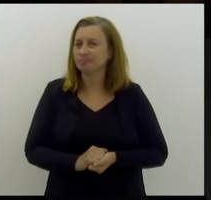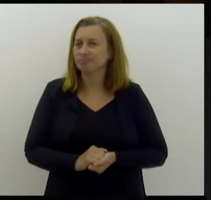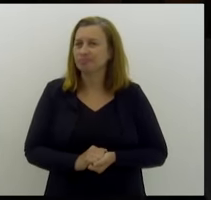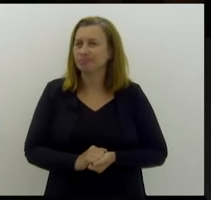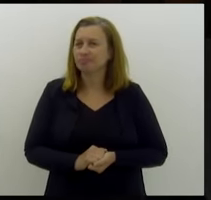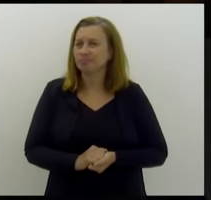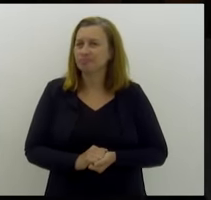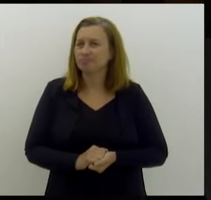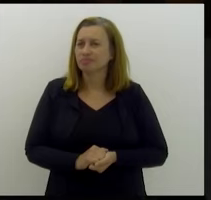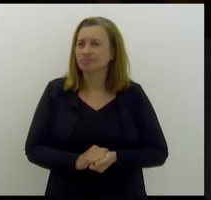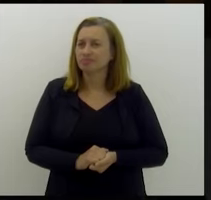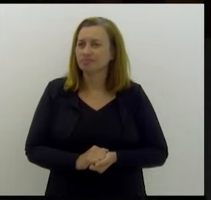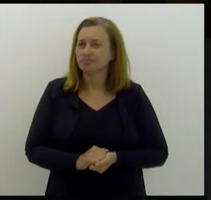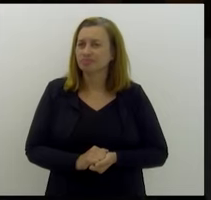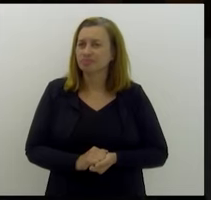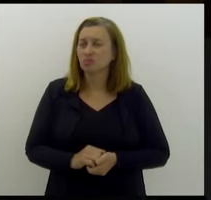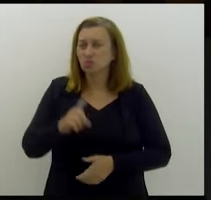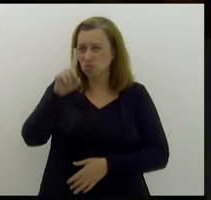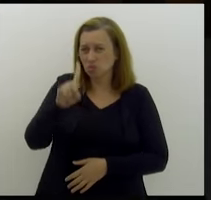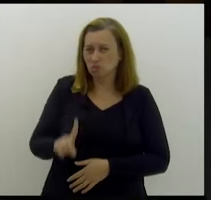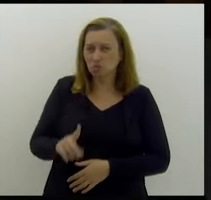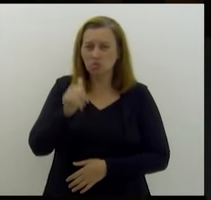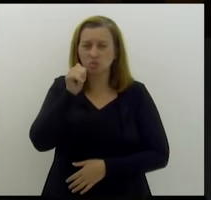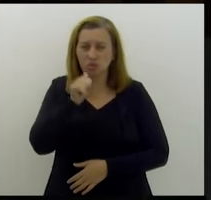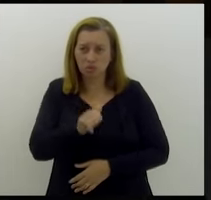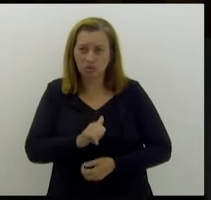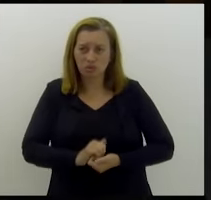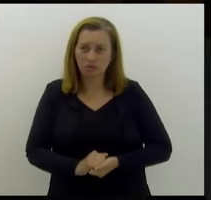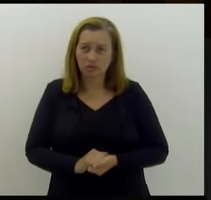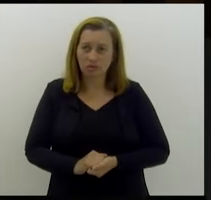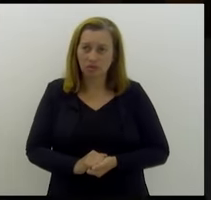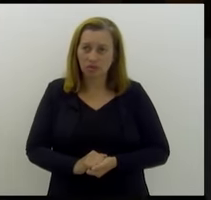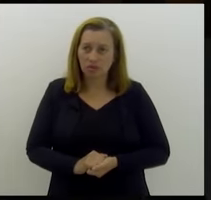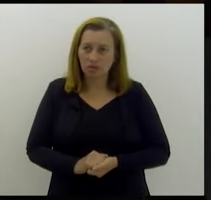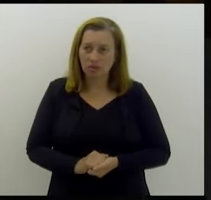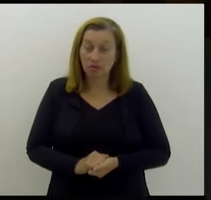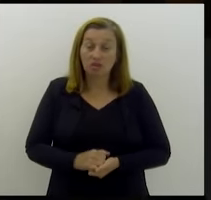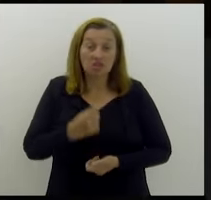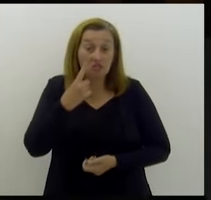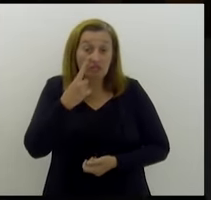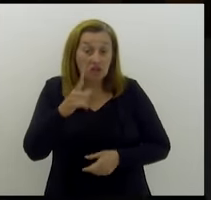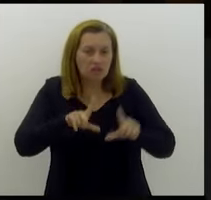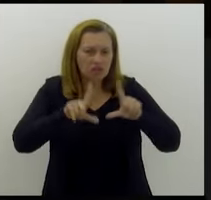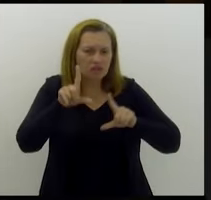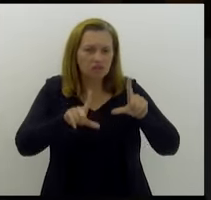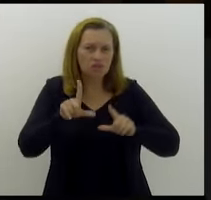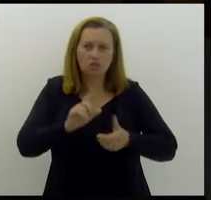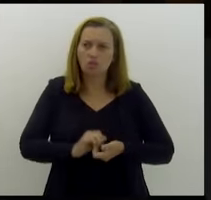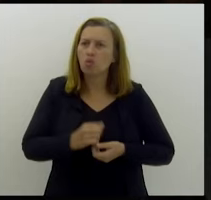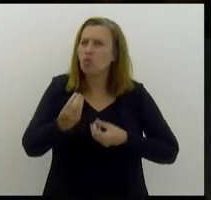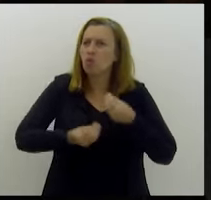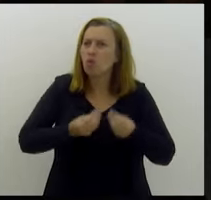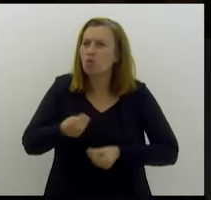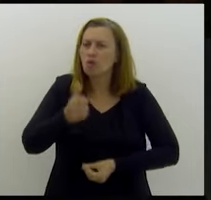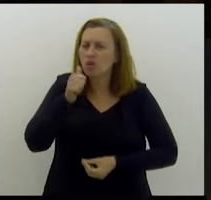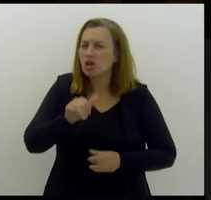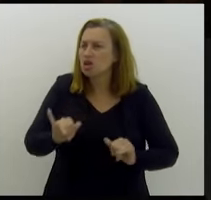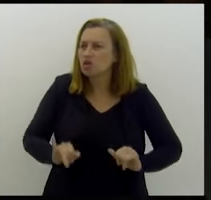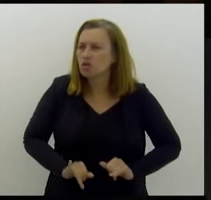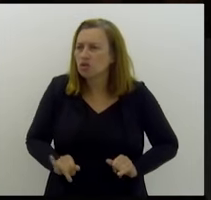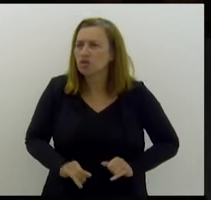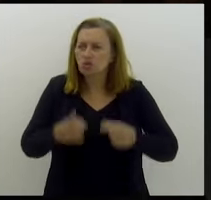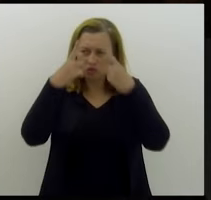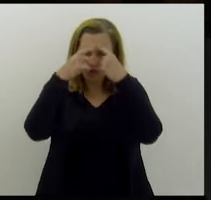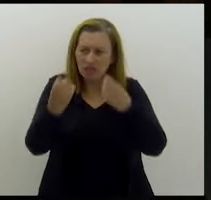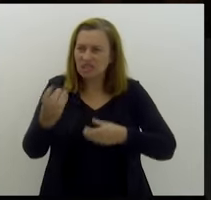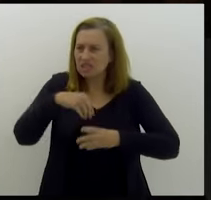fundo dos direitos da mulher a gente não se cansa de ver na televisão como as mulheres continuam sofrendo com violência